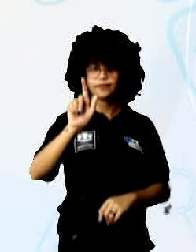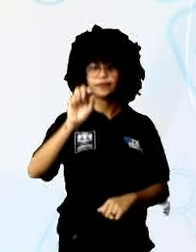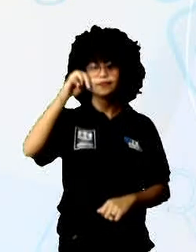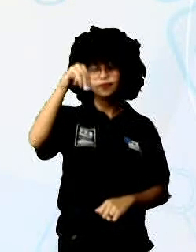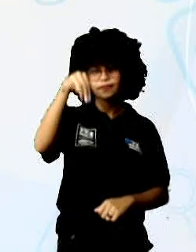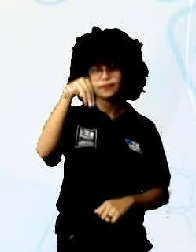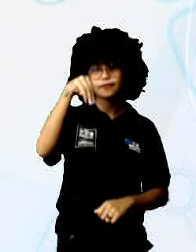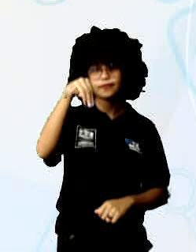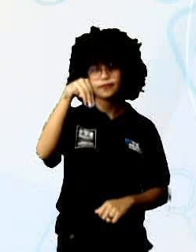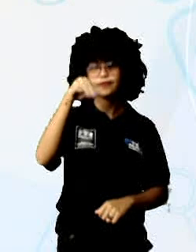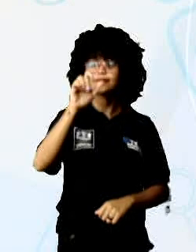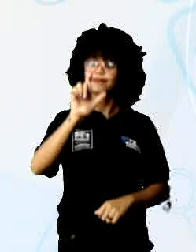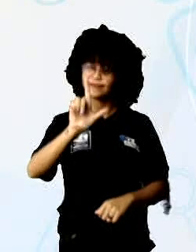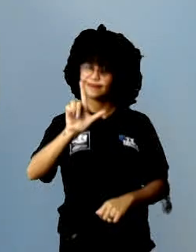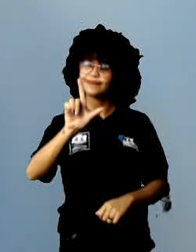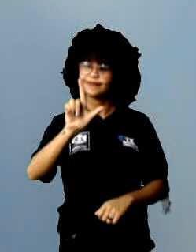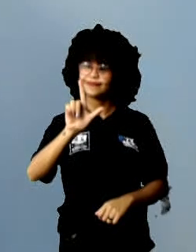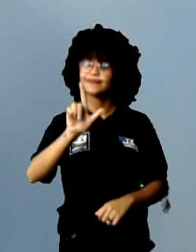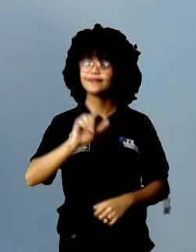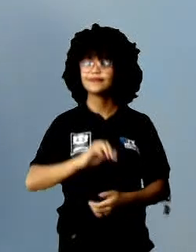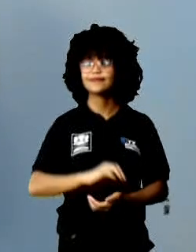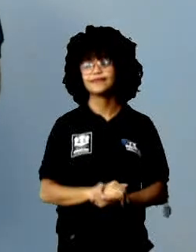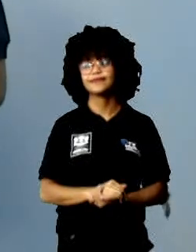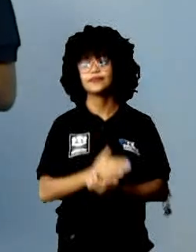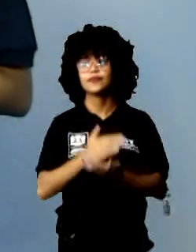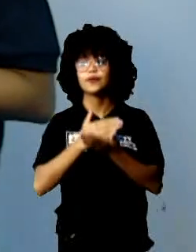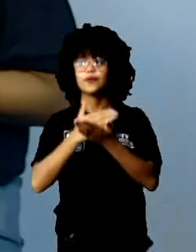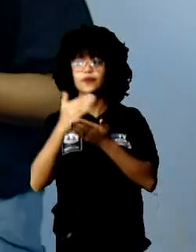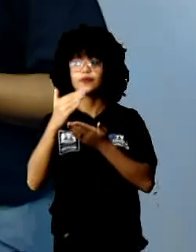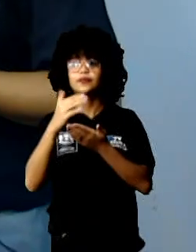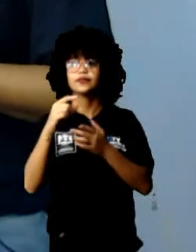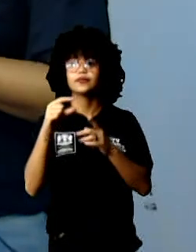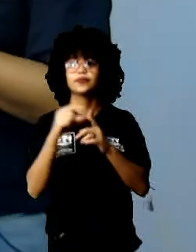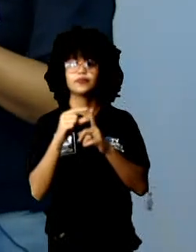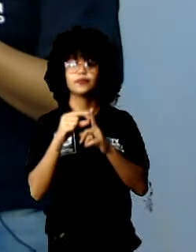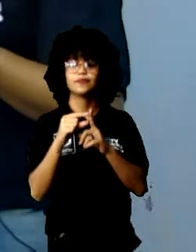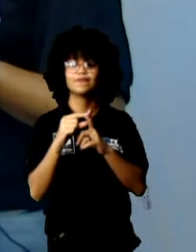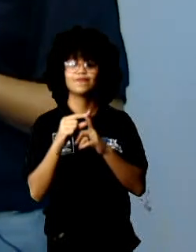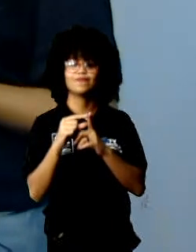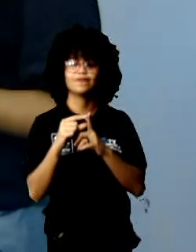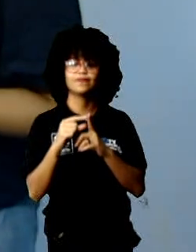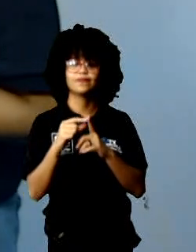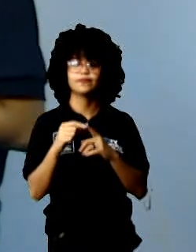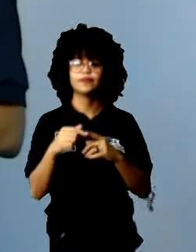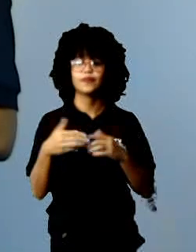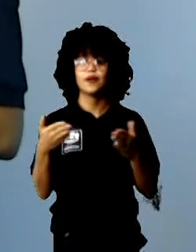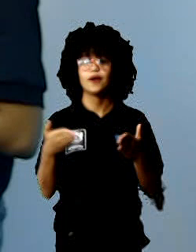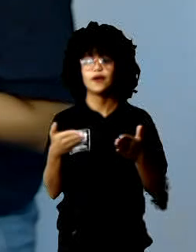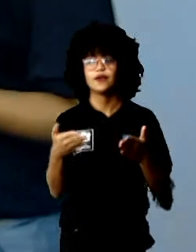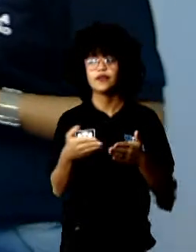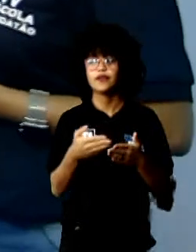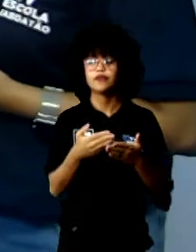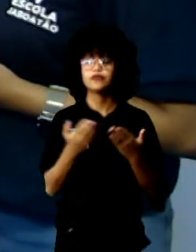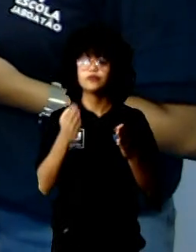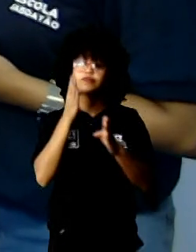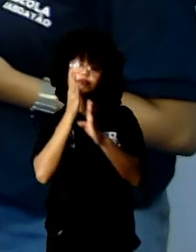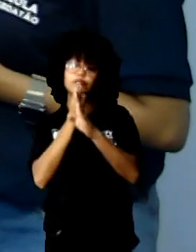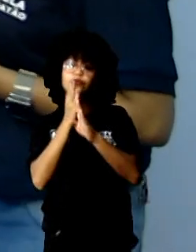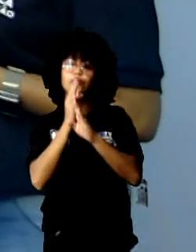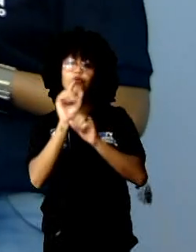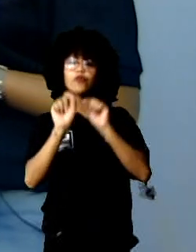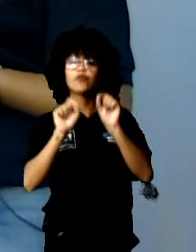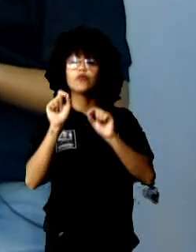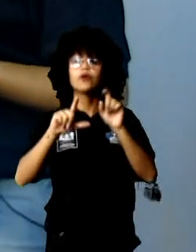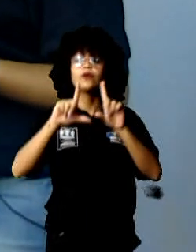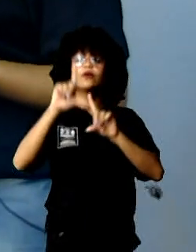m e l no início das palavras agora vamos descobrir com qual